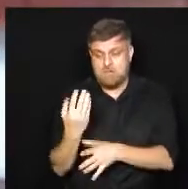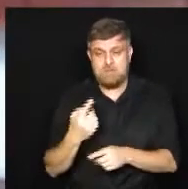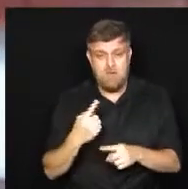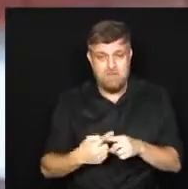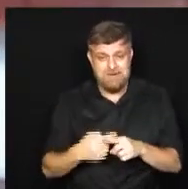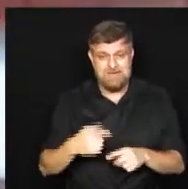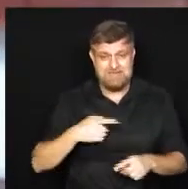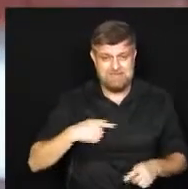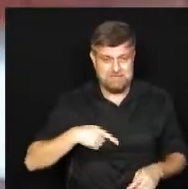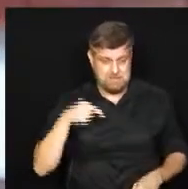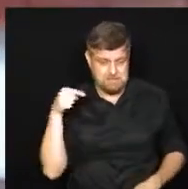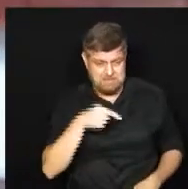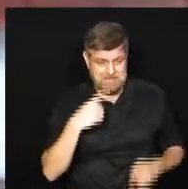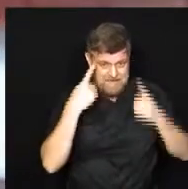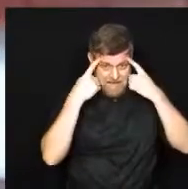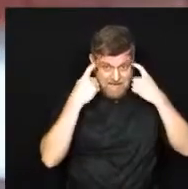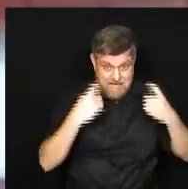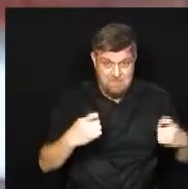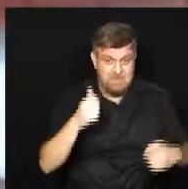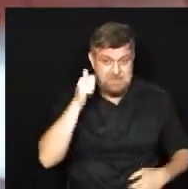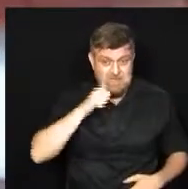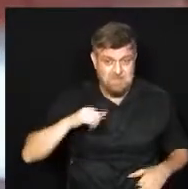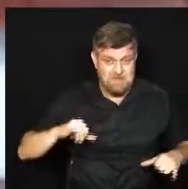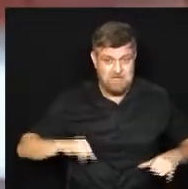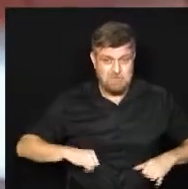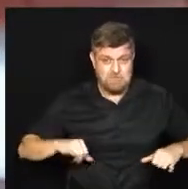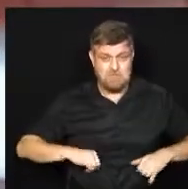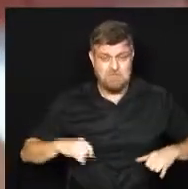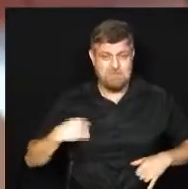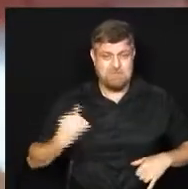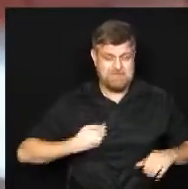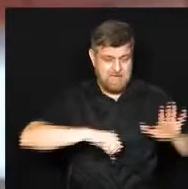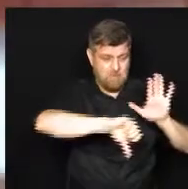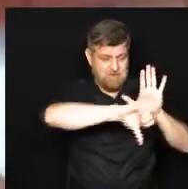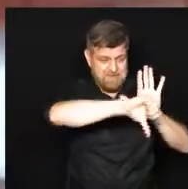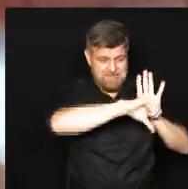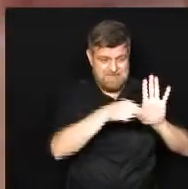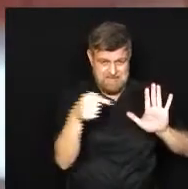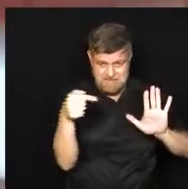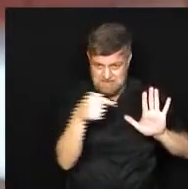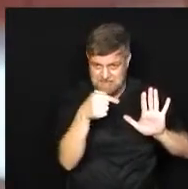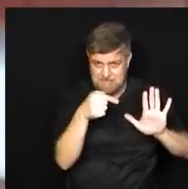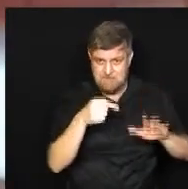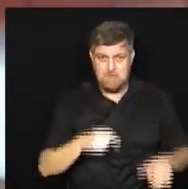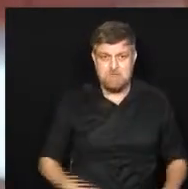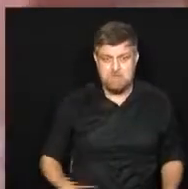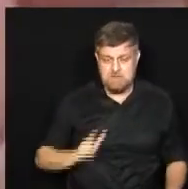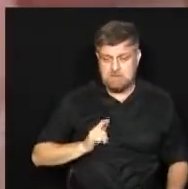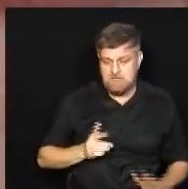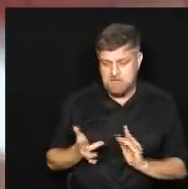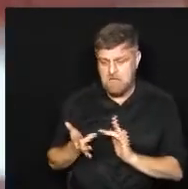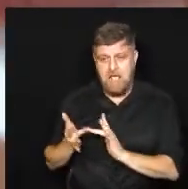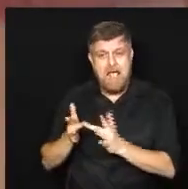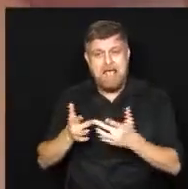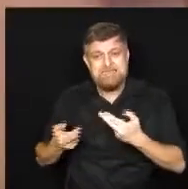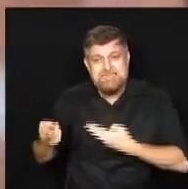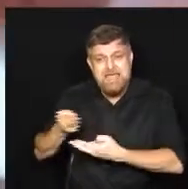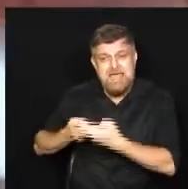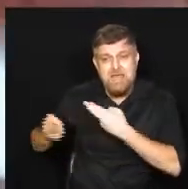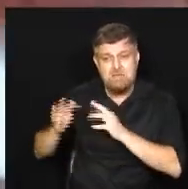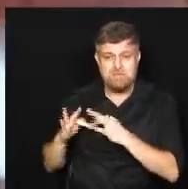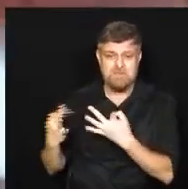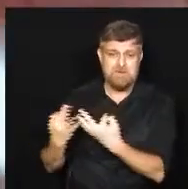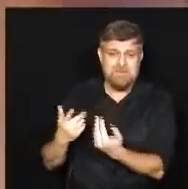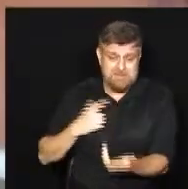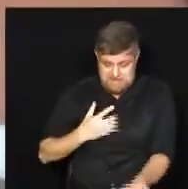a especificidade da violência doméstica, quando a gente está falando de um crime que acontece no âmbito das relações familiares, que tem guarda